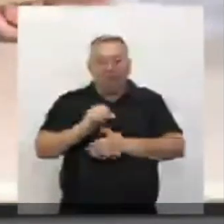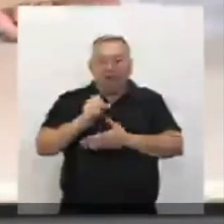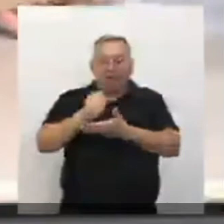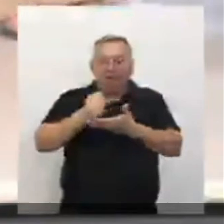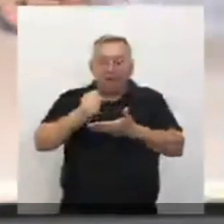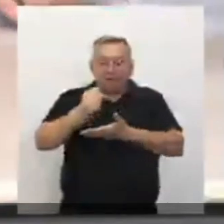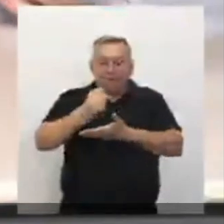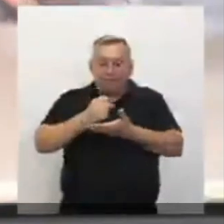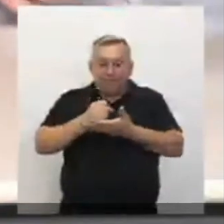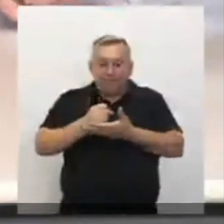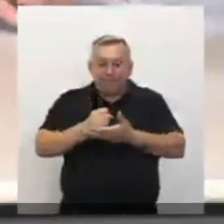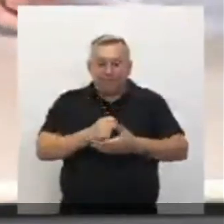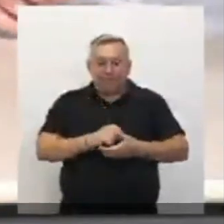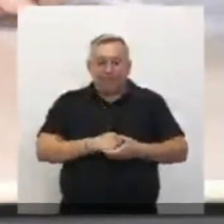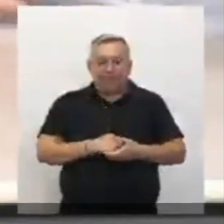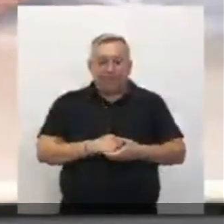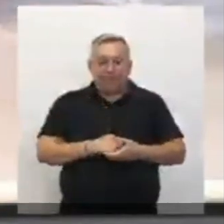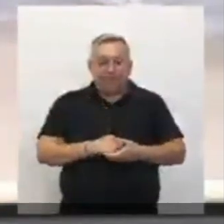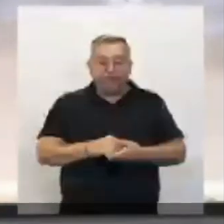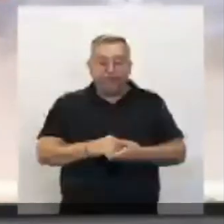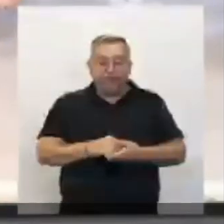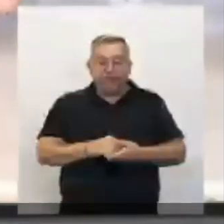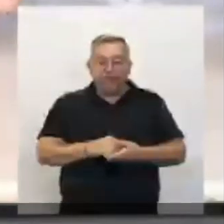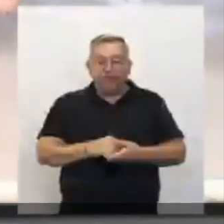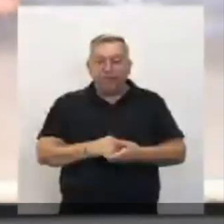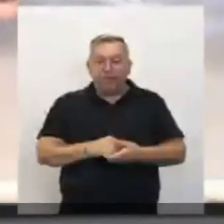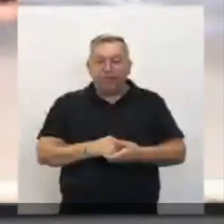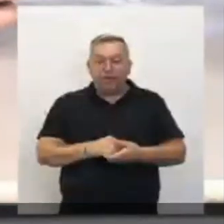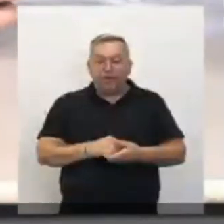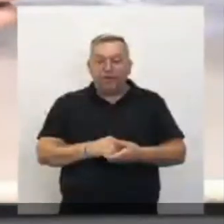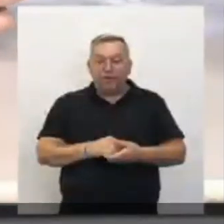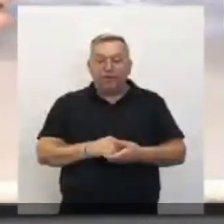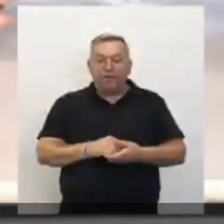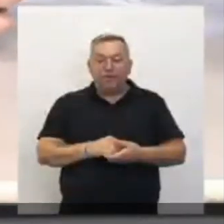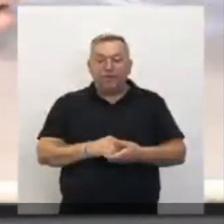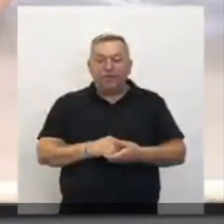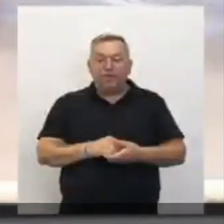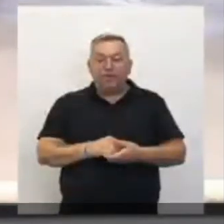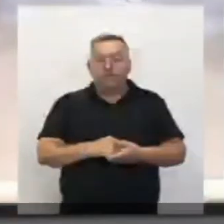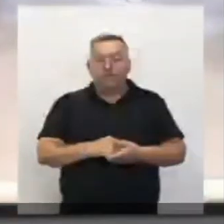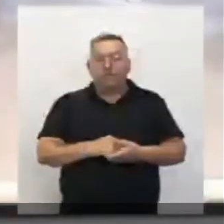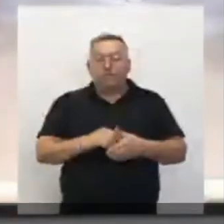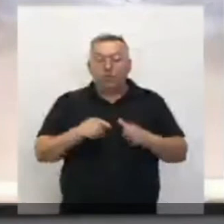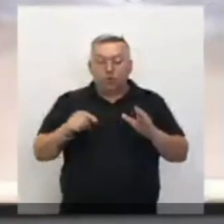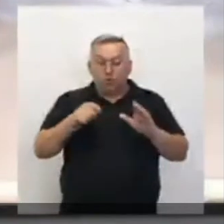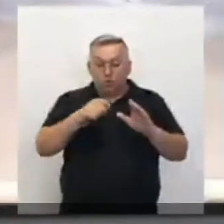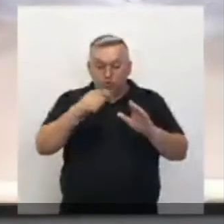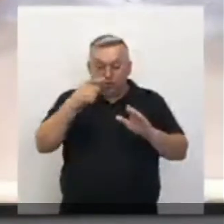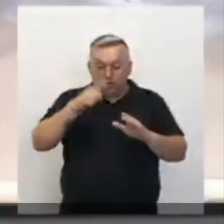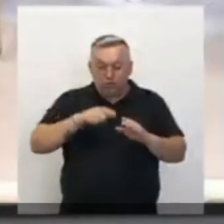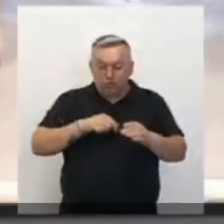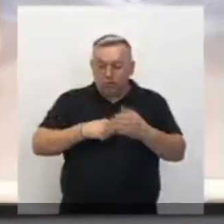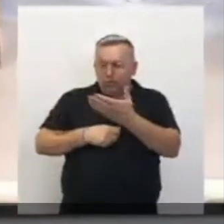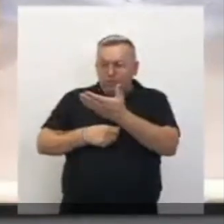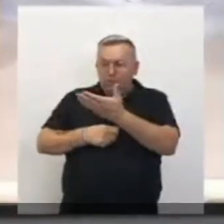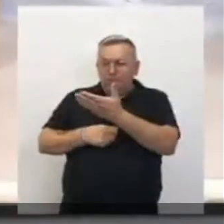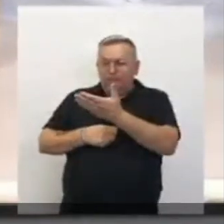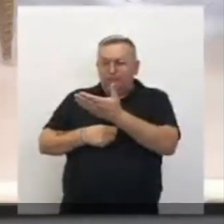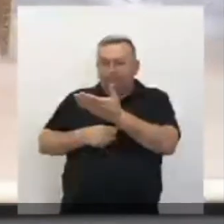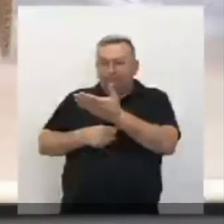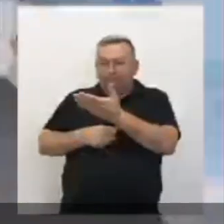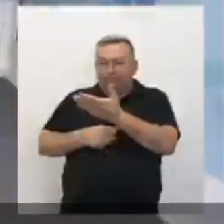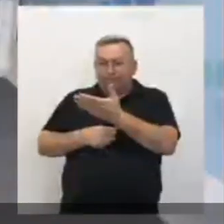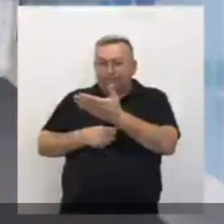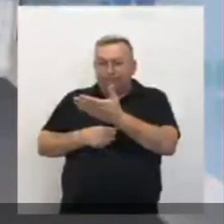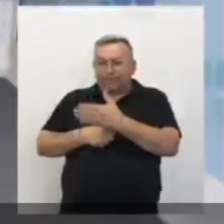você vai fazer a mesma coisa. Outro furo aqui, né, ó, nessa base aqui, ó, 1,5 centímetro de novo, né? Isso, lembrando que mais uma